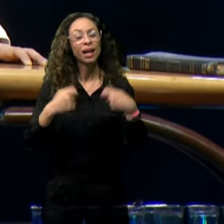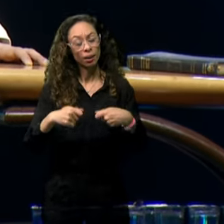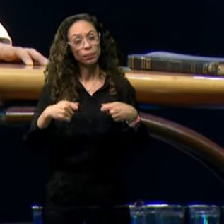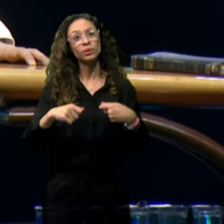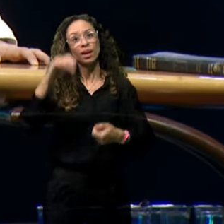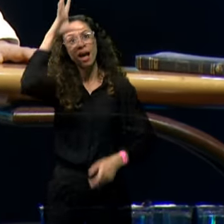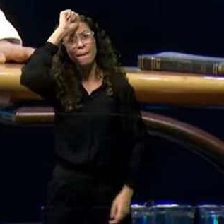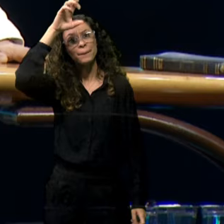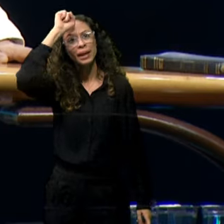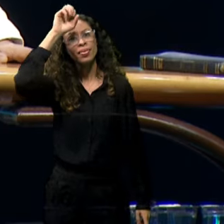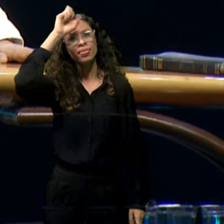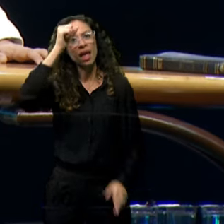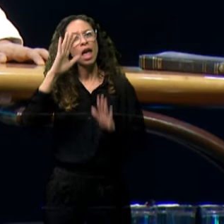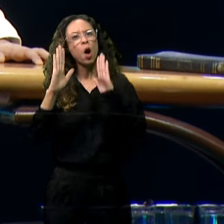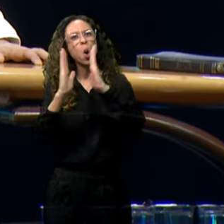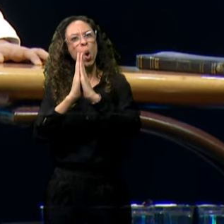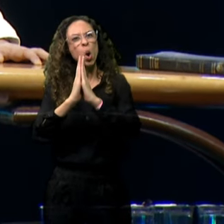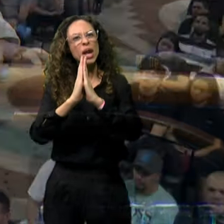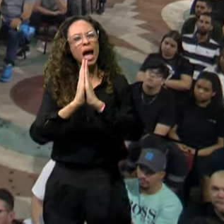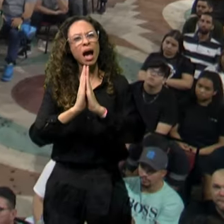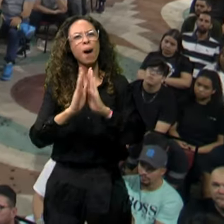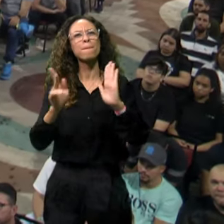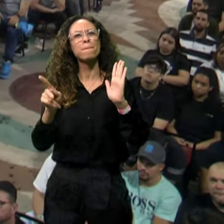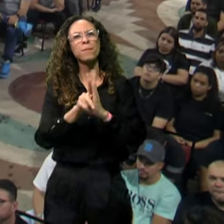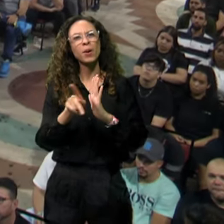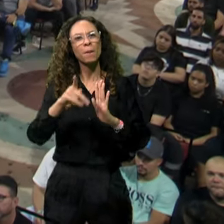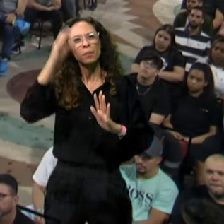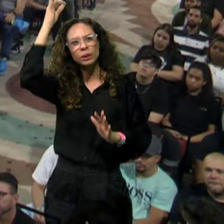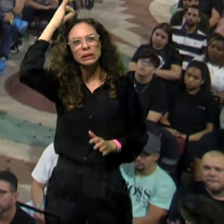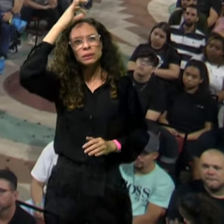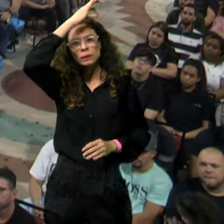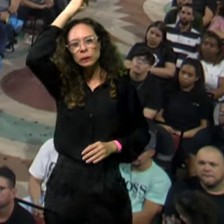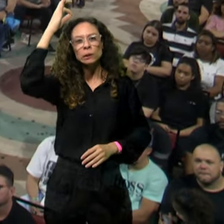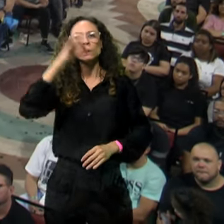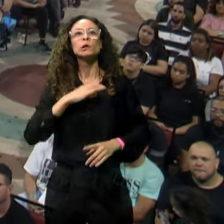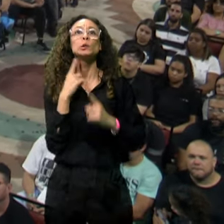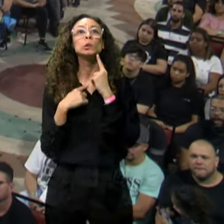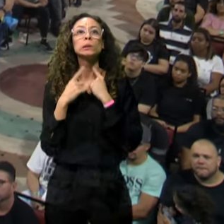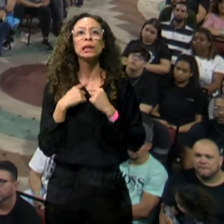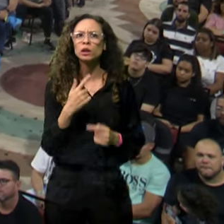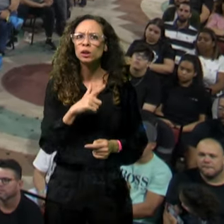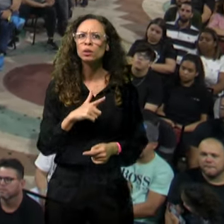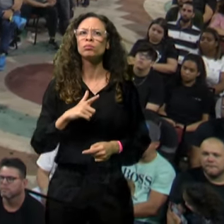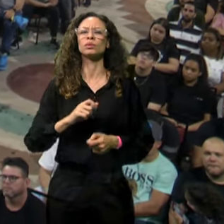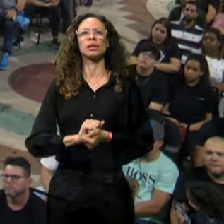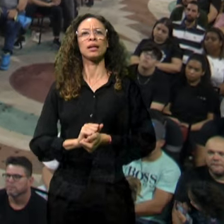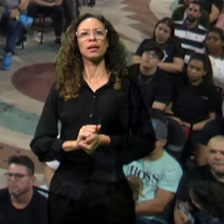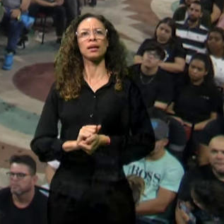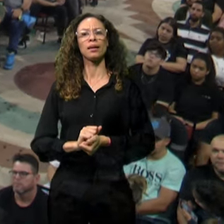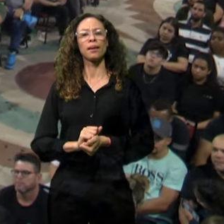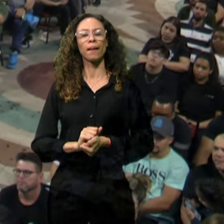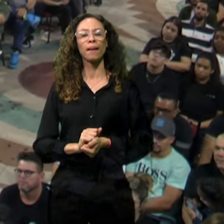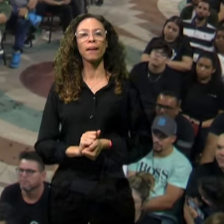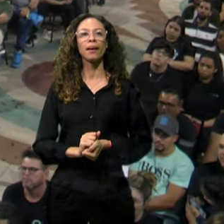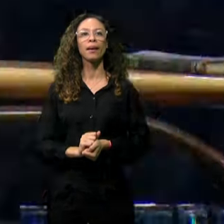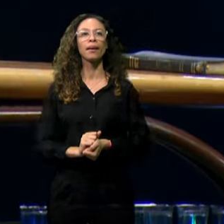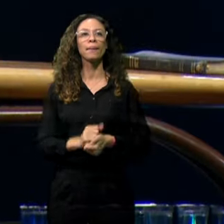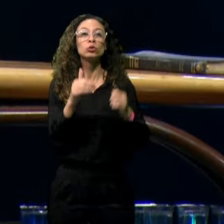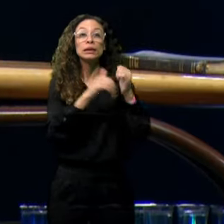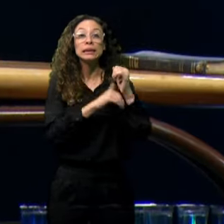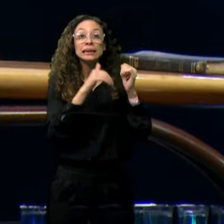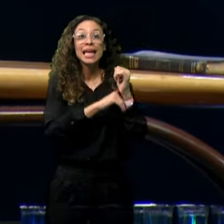aprender orar no espírito sem vontade mas acessar os corre os